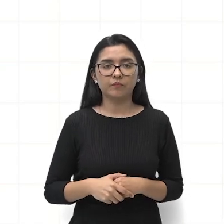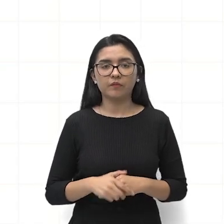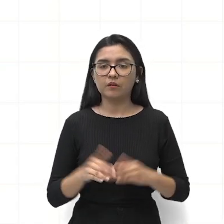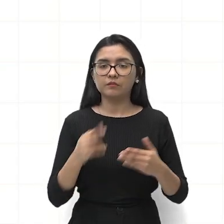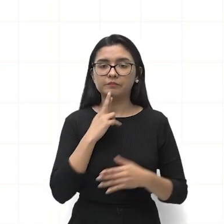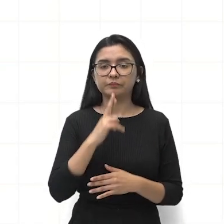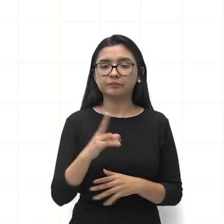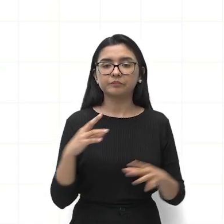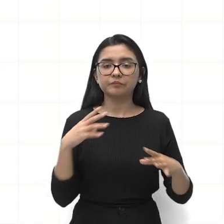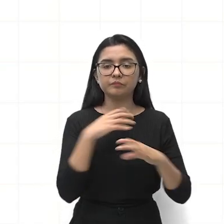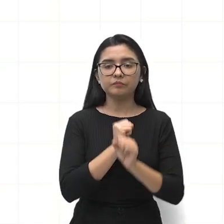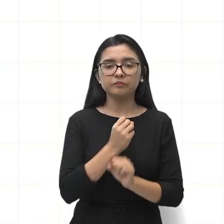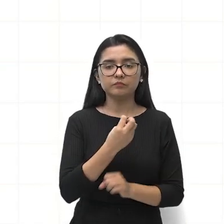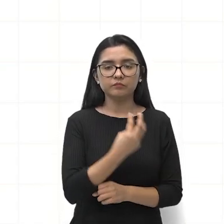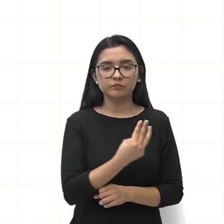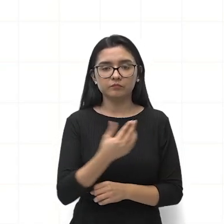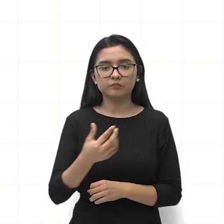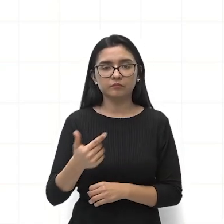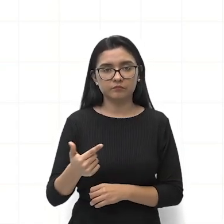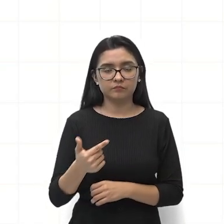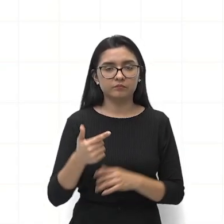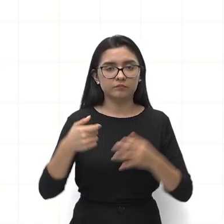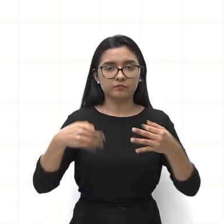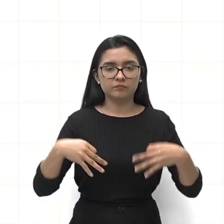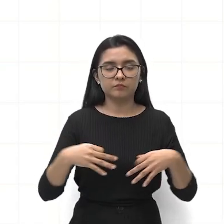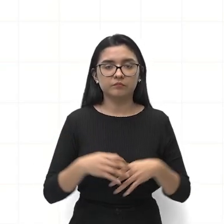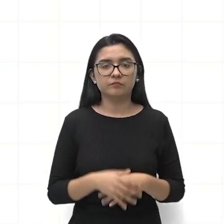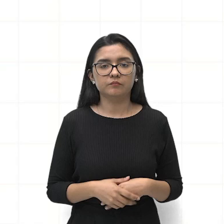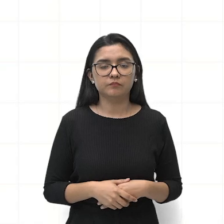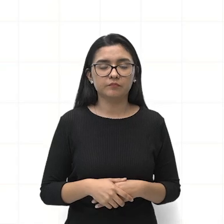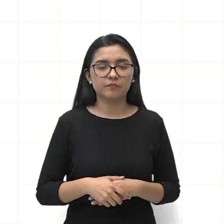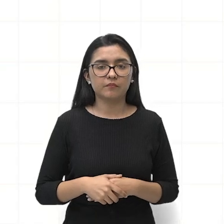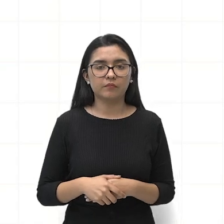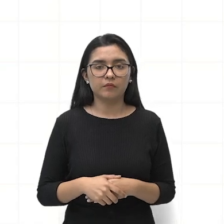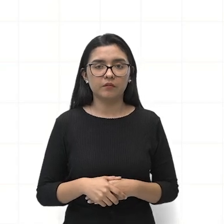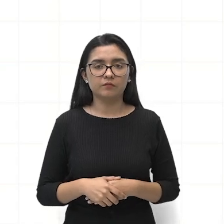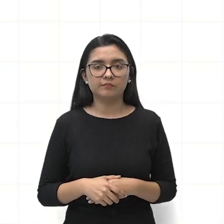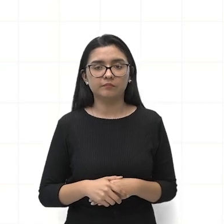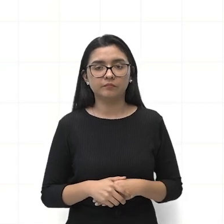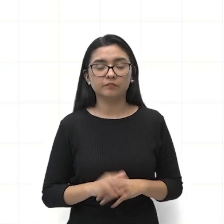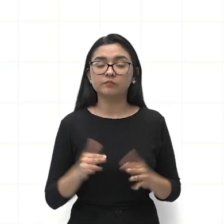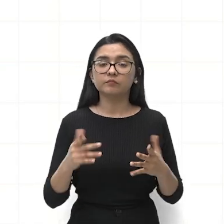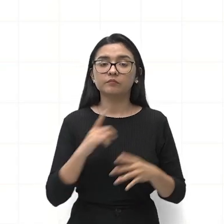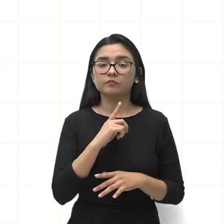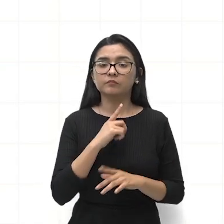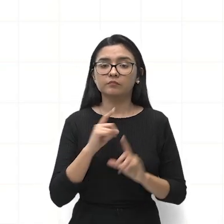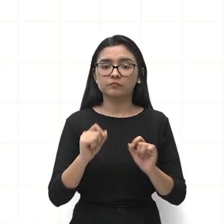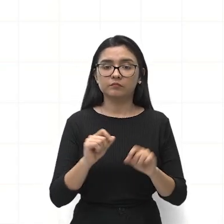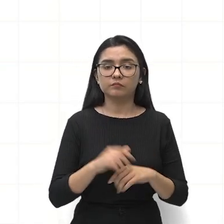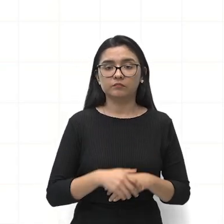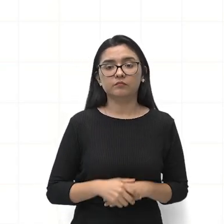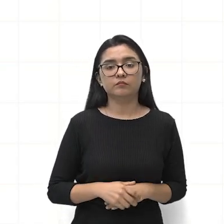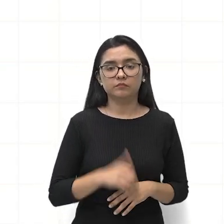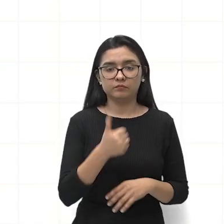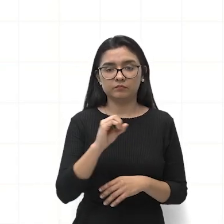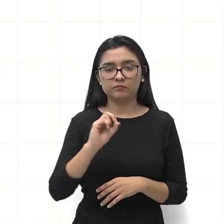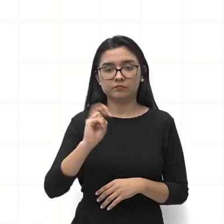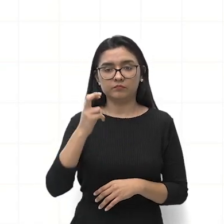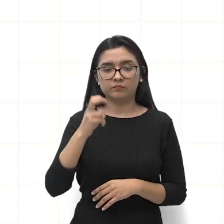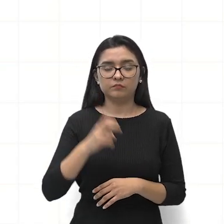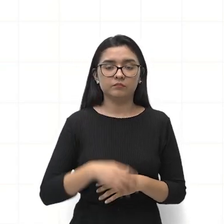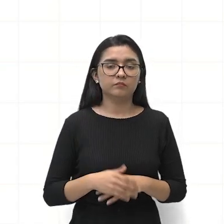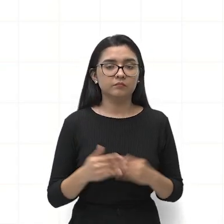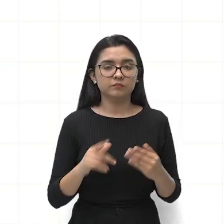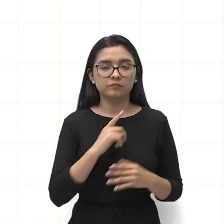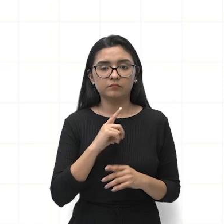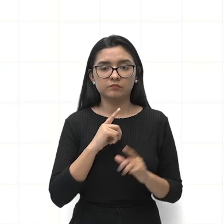é 32. Correto? Olha só. Se eu tenho 10 elevado à quinta potência,